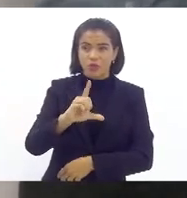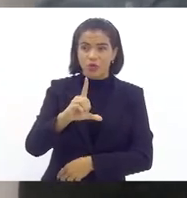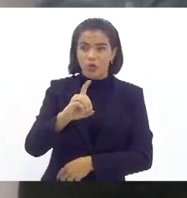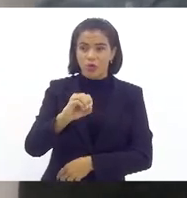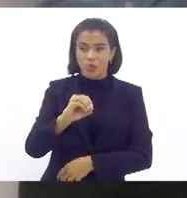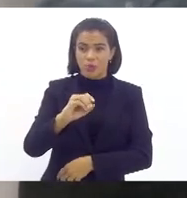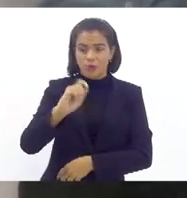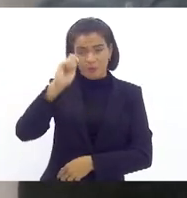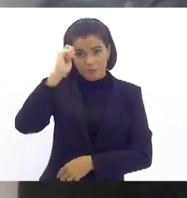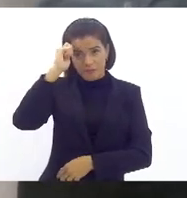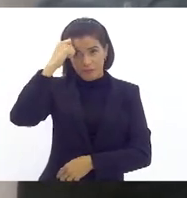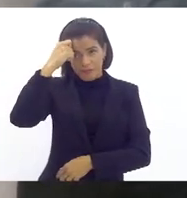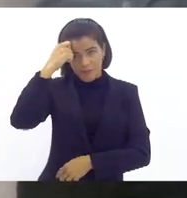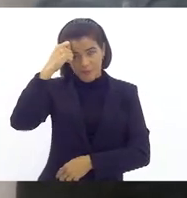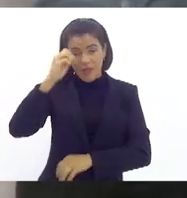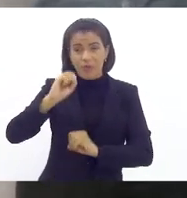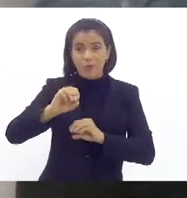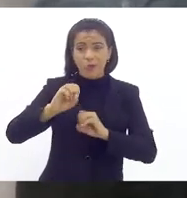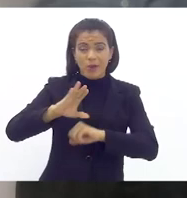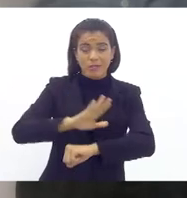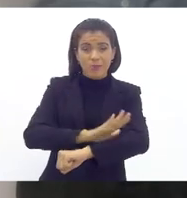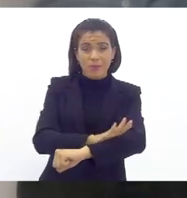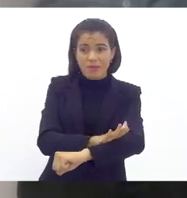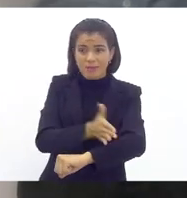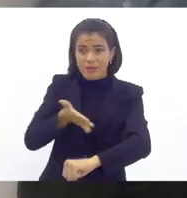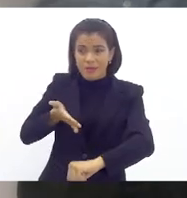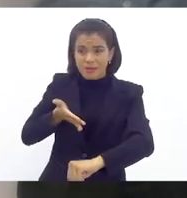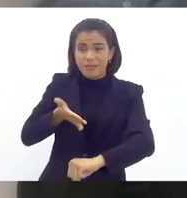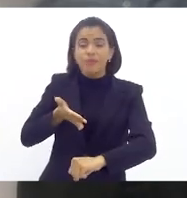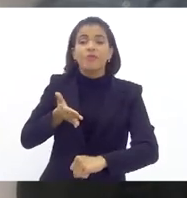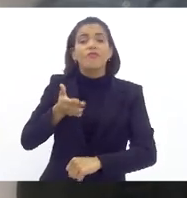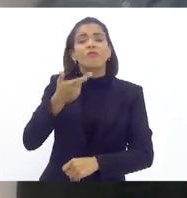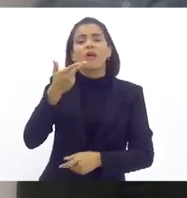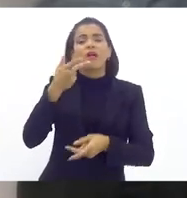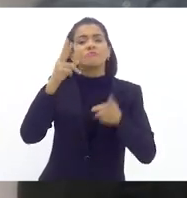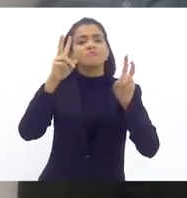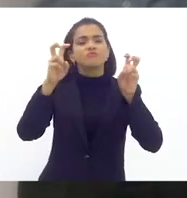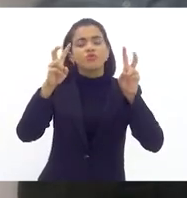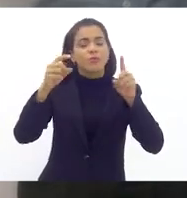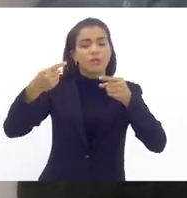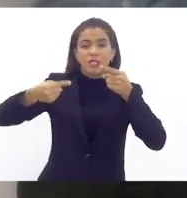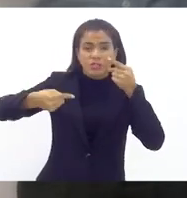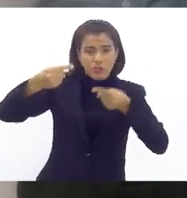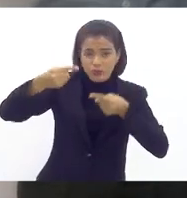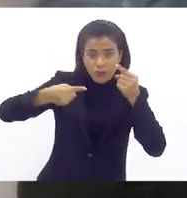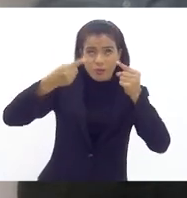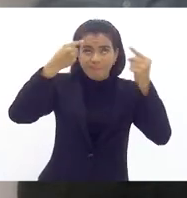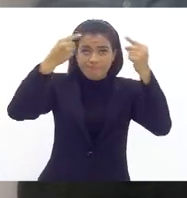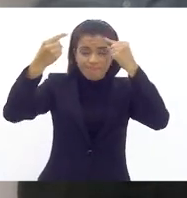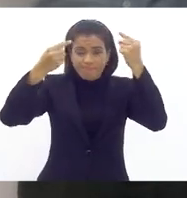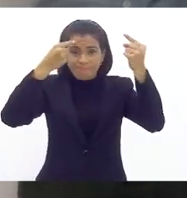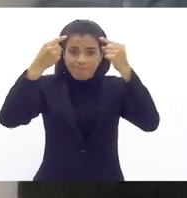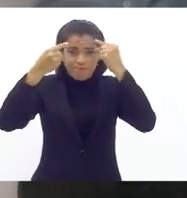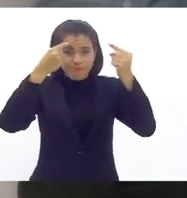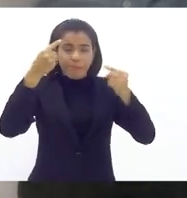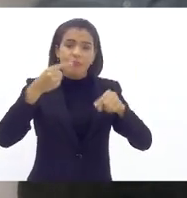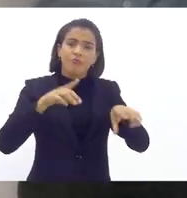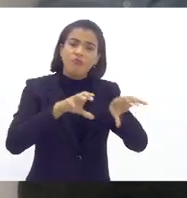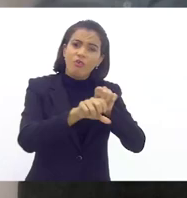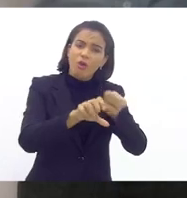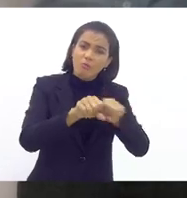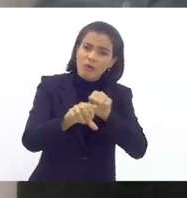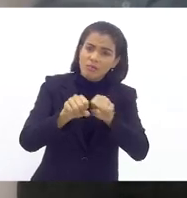o GT da Educação Antirracista, ele vem para estar discutindo e pensando formações e uma